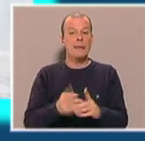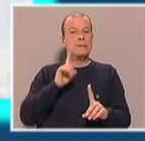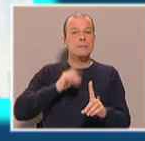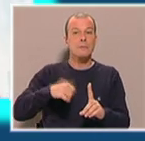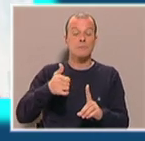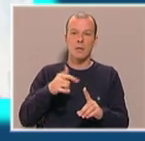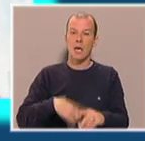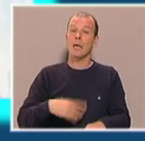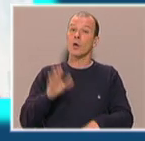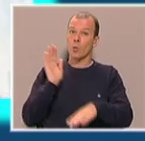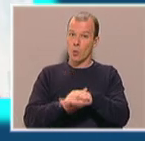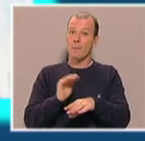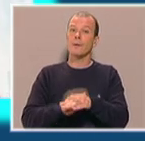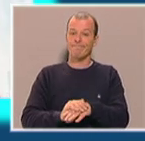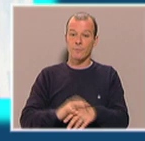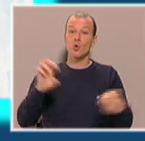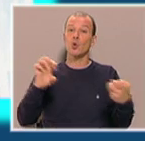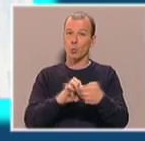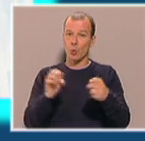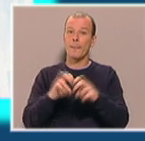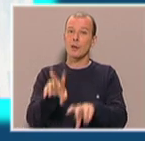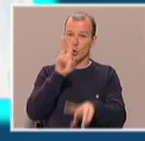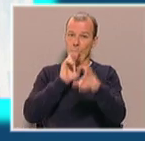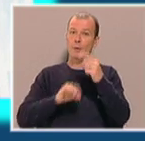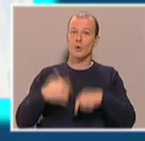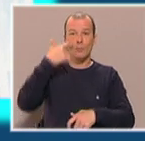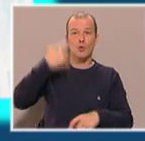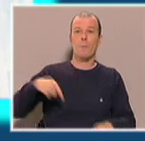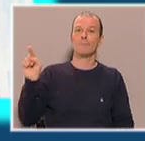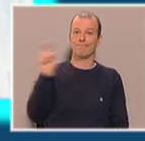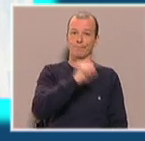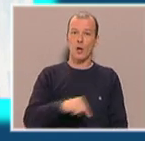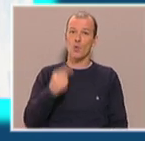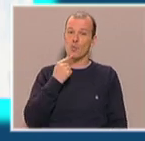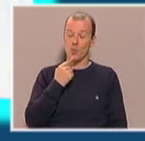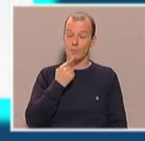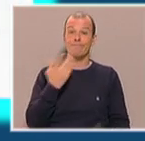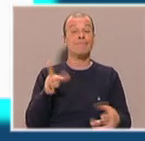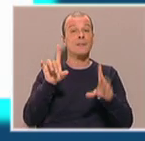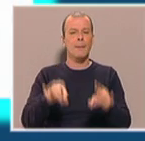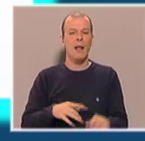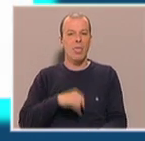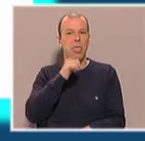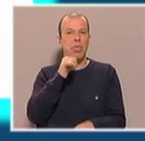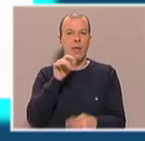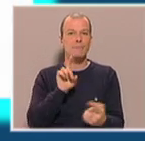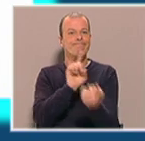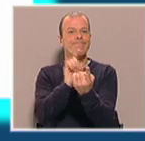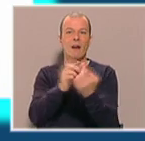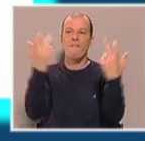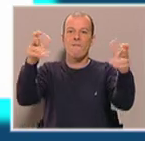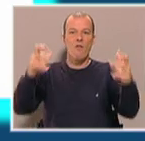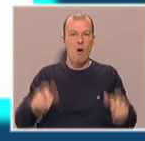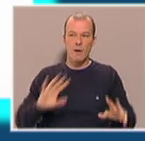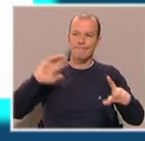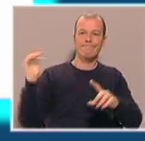principais fatores responsáveis pelos graves problemas respiratórios do ser humano. O contacto constante com o meio exterior expõe